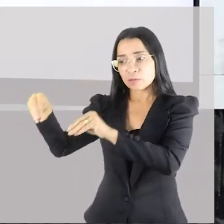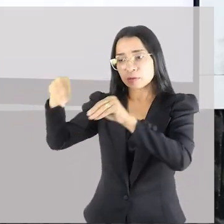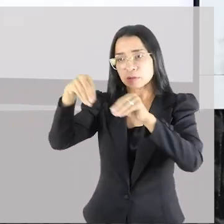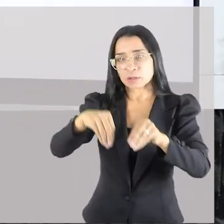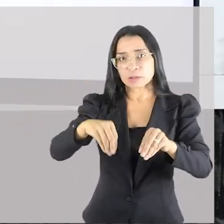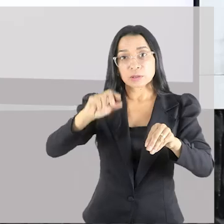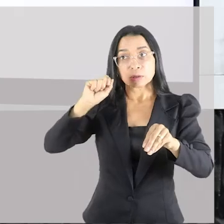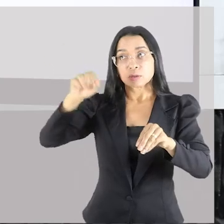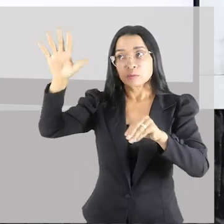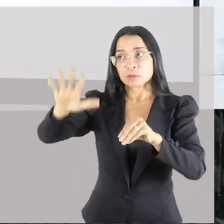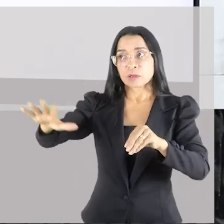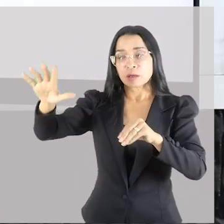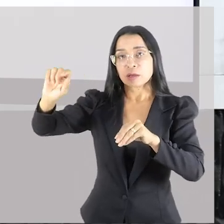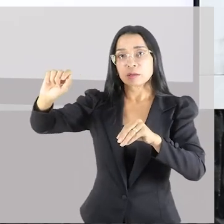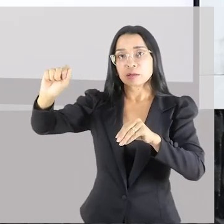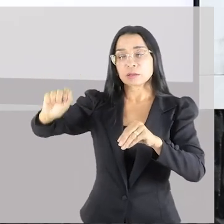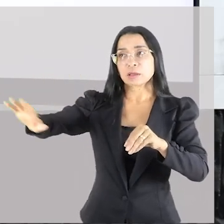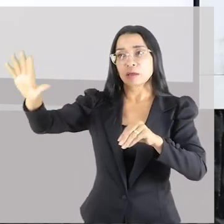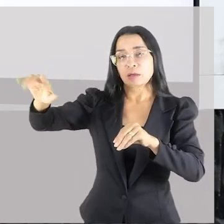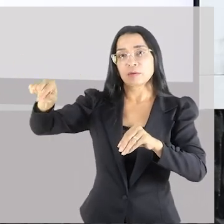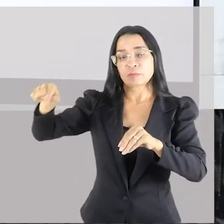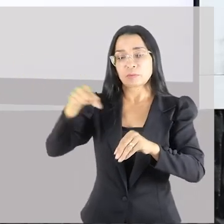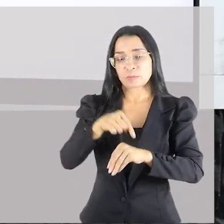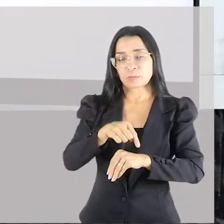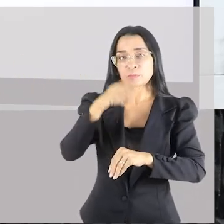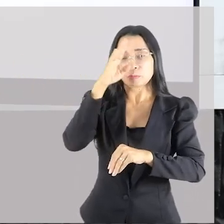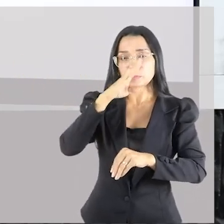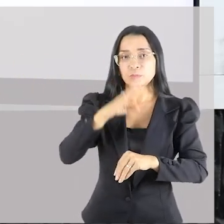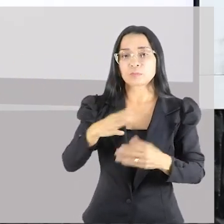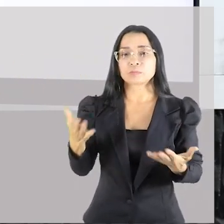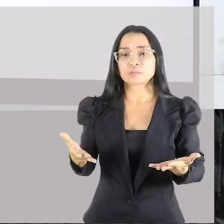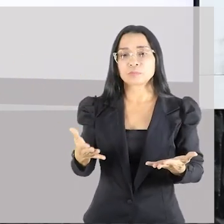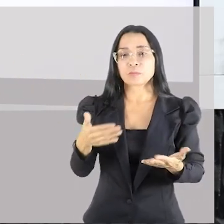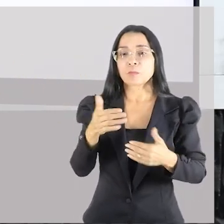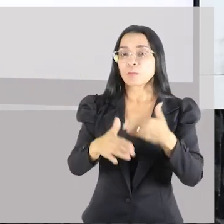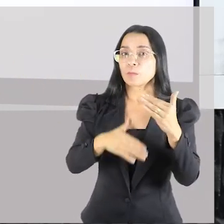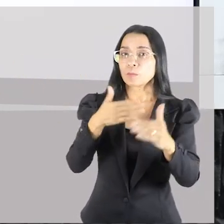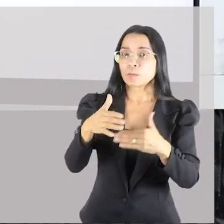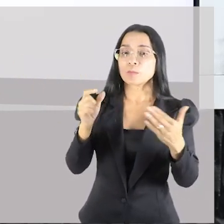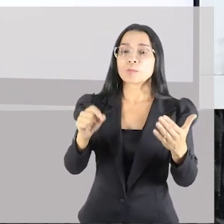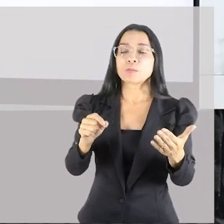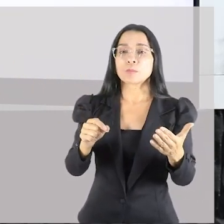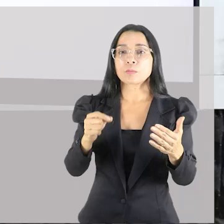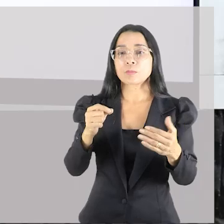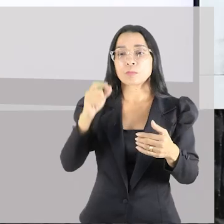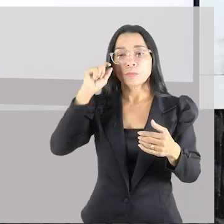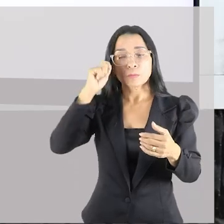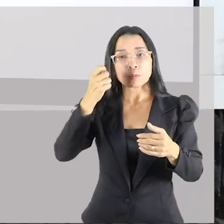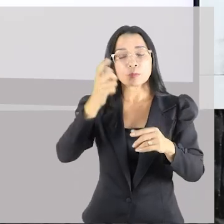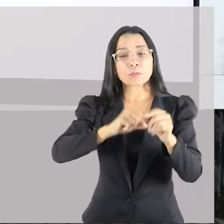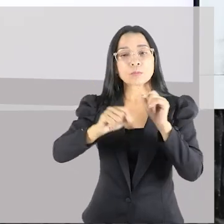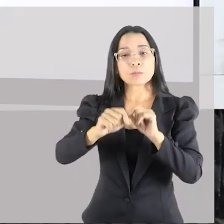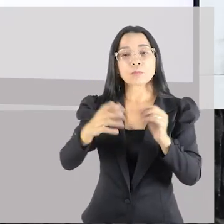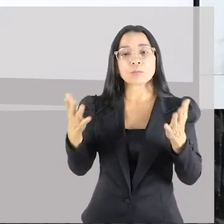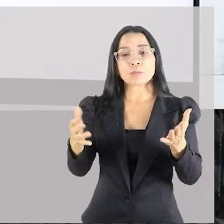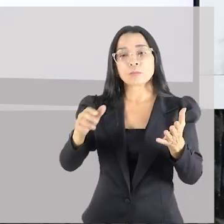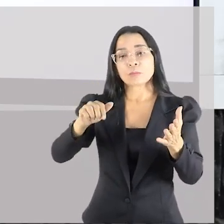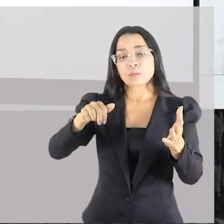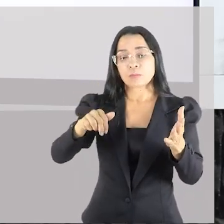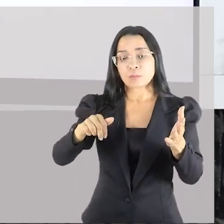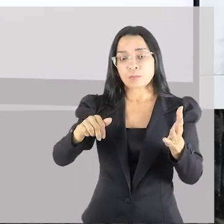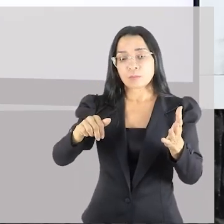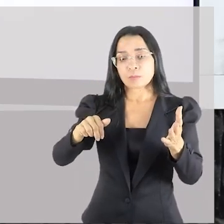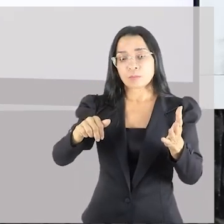na mão, né, dos africanos que vieram para cá, né, dos negros que estavam aqui, e a aristocracia,